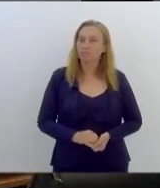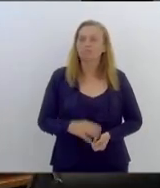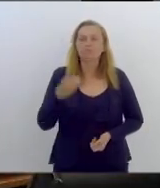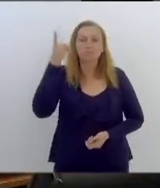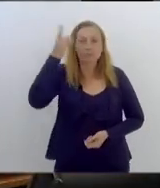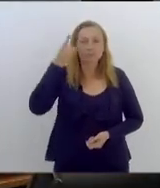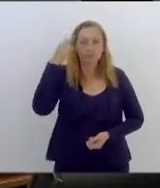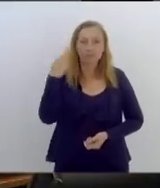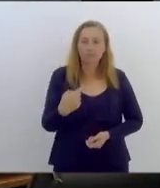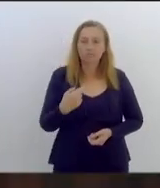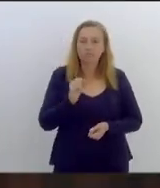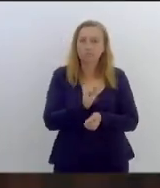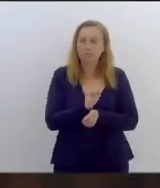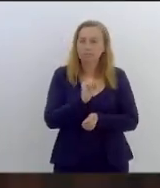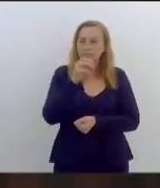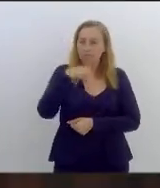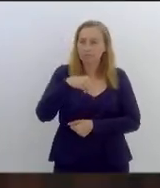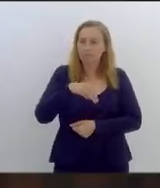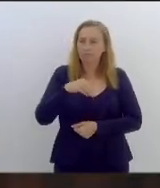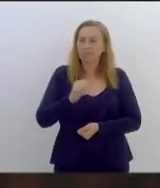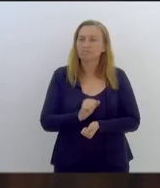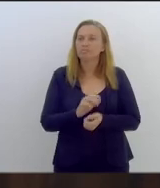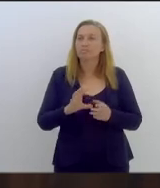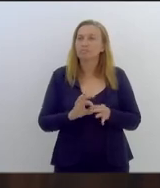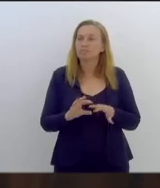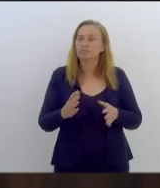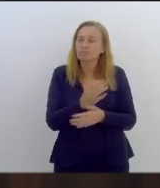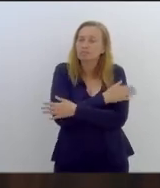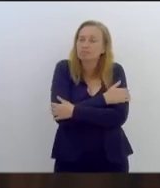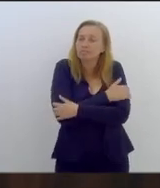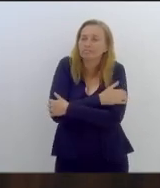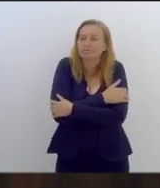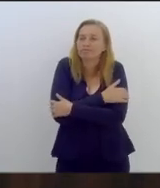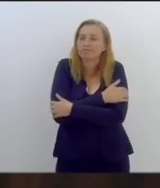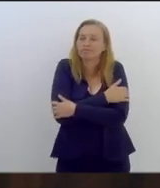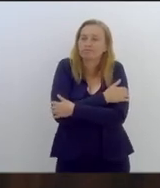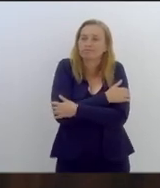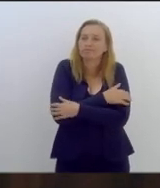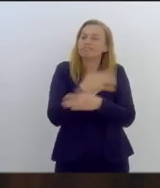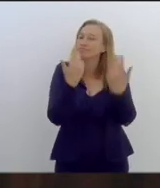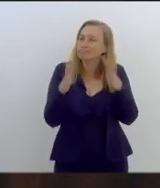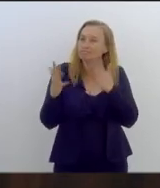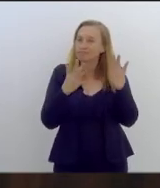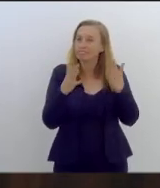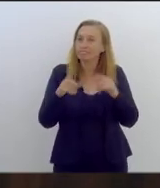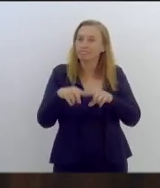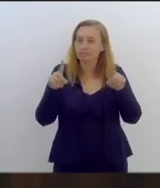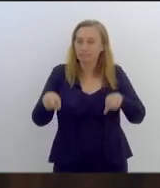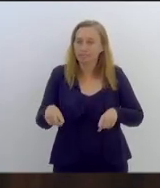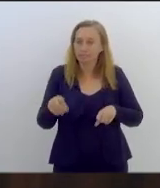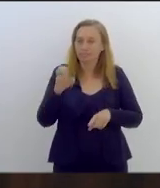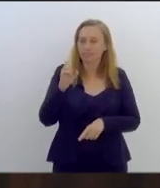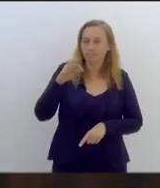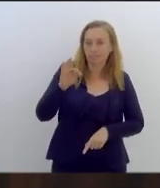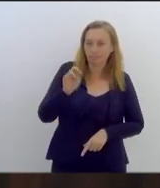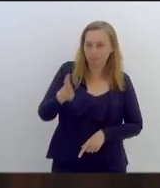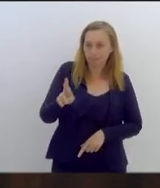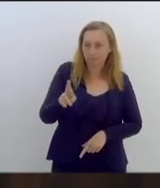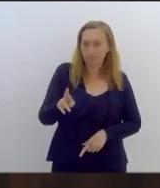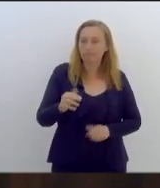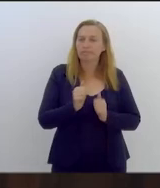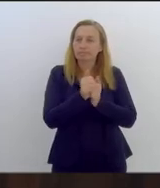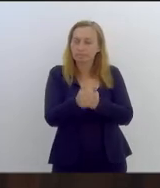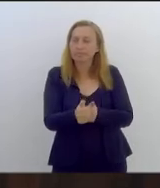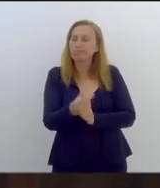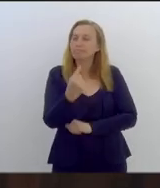Deputada Renata, só um minutinho, por favor. Pois não. Deixar aqui meu abraço, meus aplausos aos servidores da EMATER, que a gente